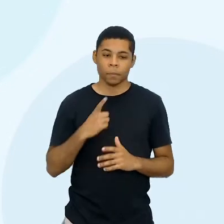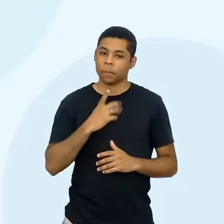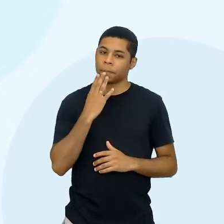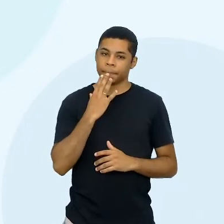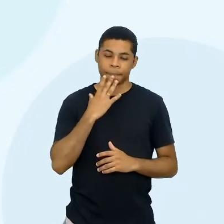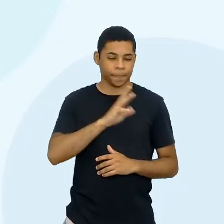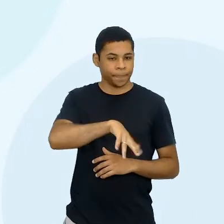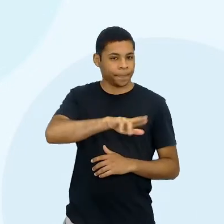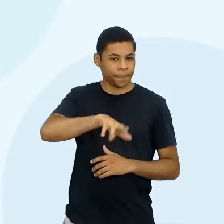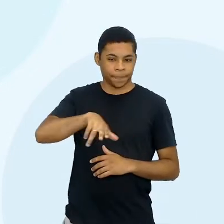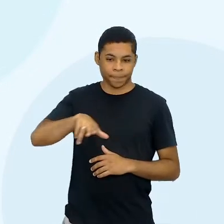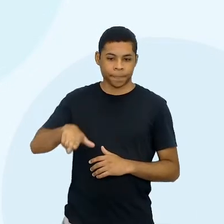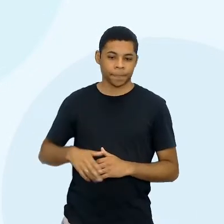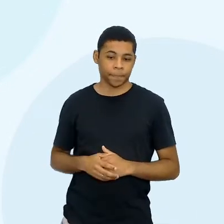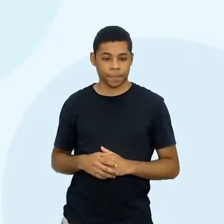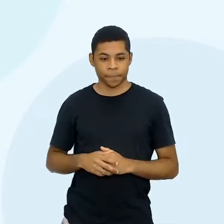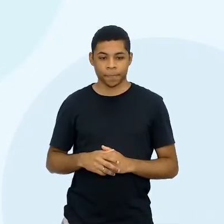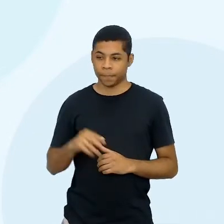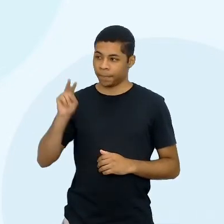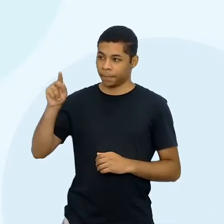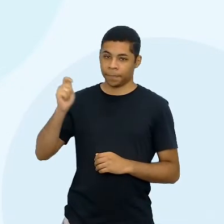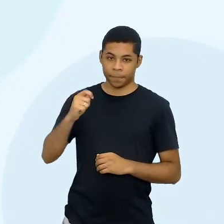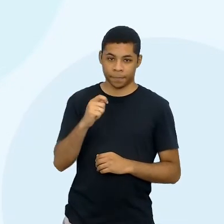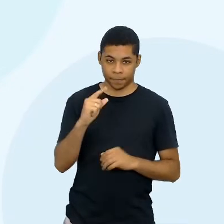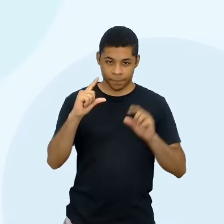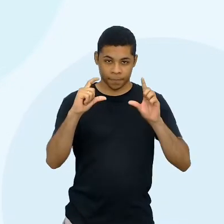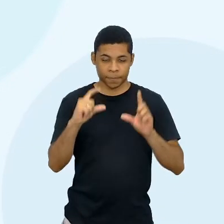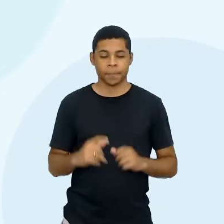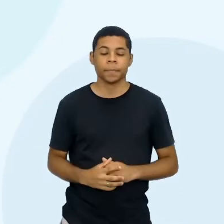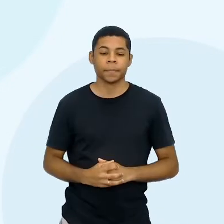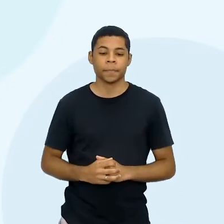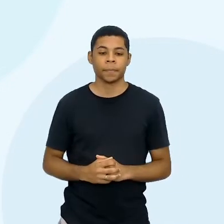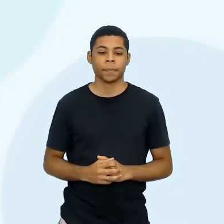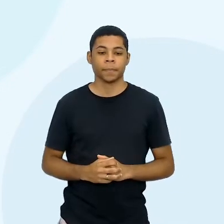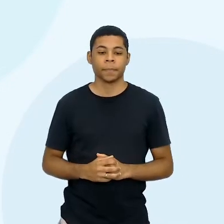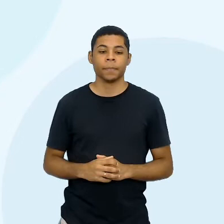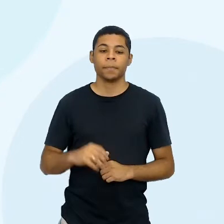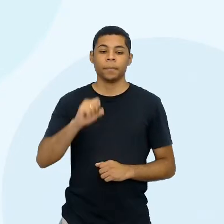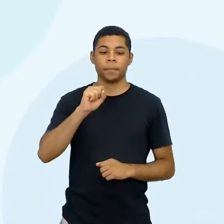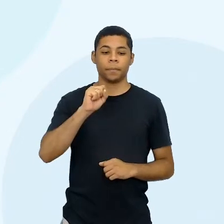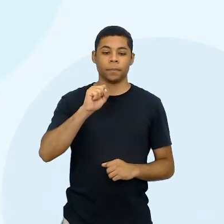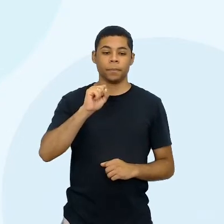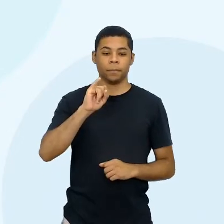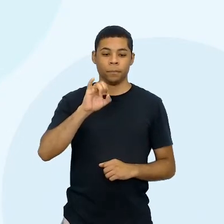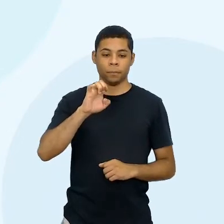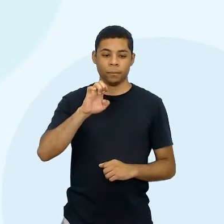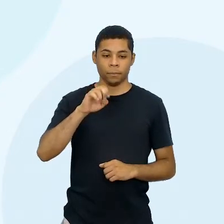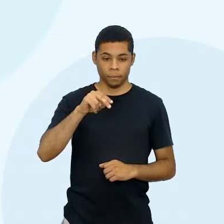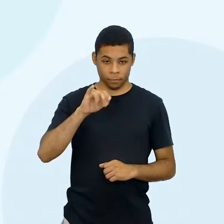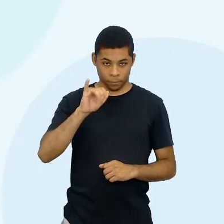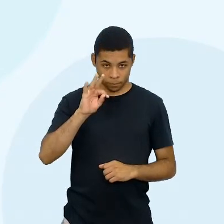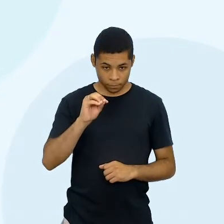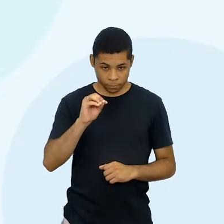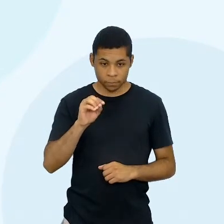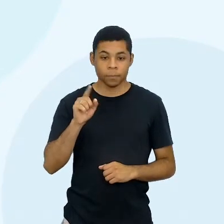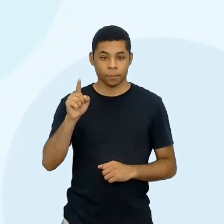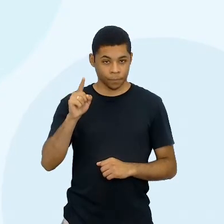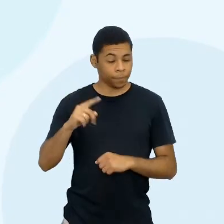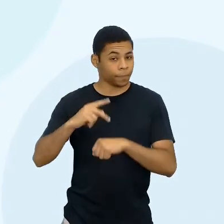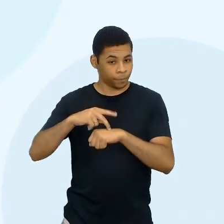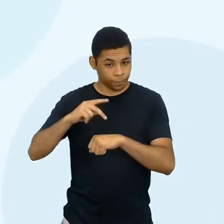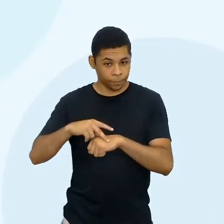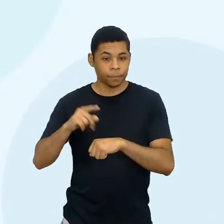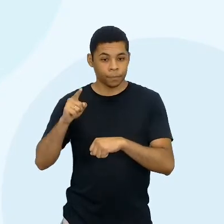coloração variada, como a gente vê aí na imagem. O cienito, que também é uma rocha plutônica,